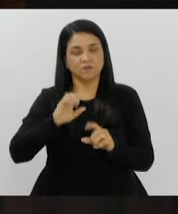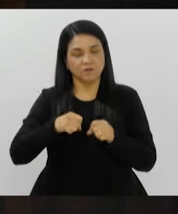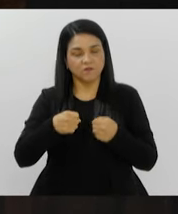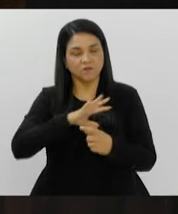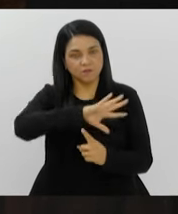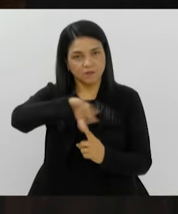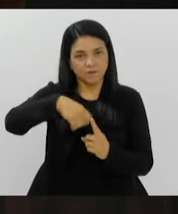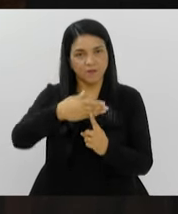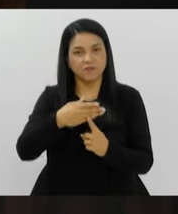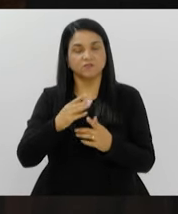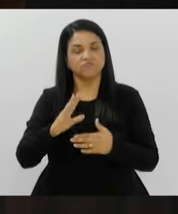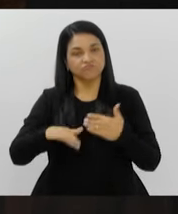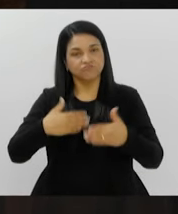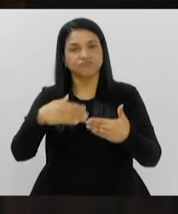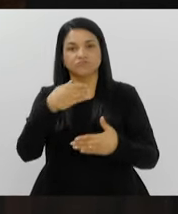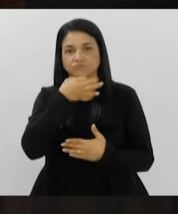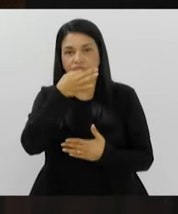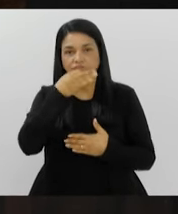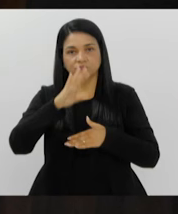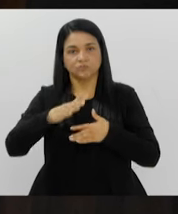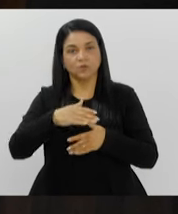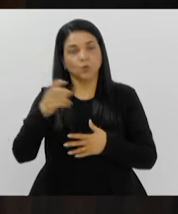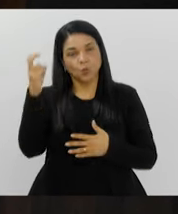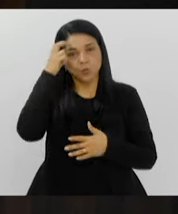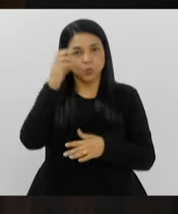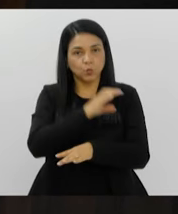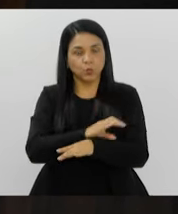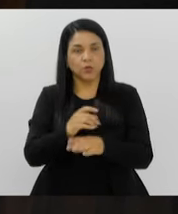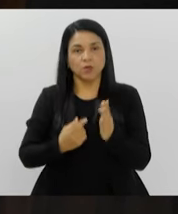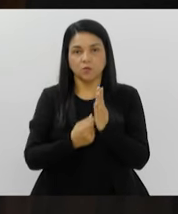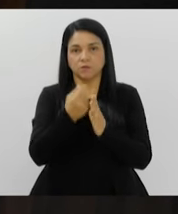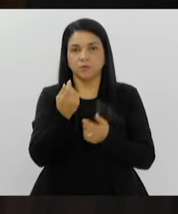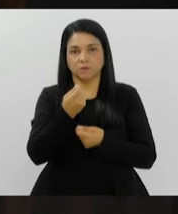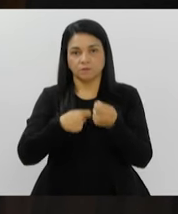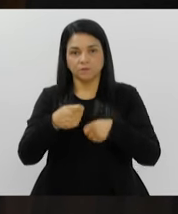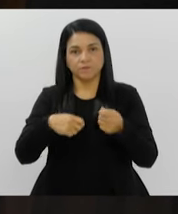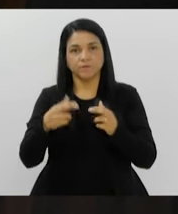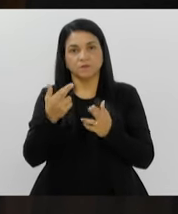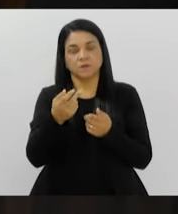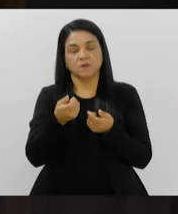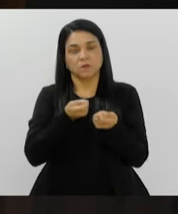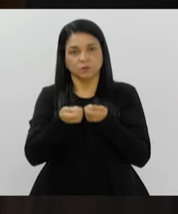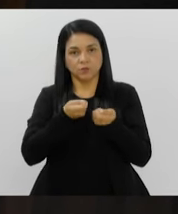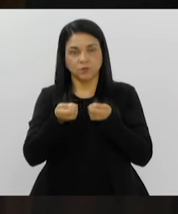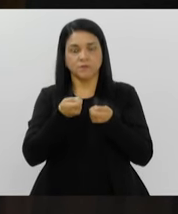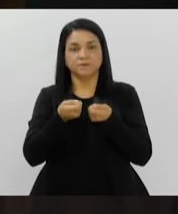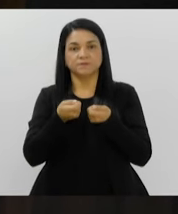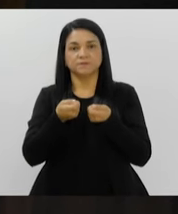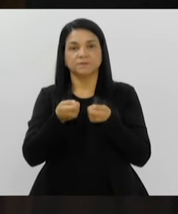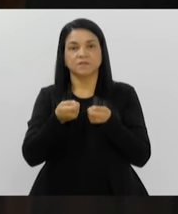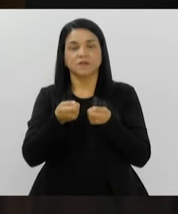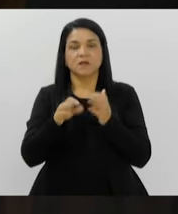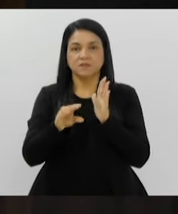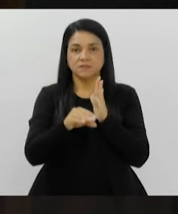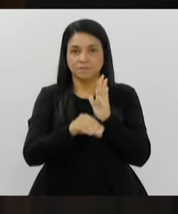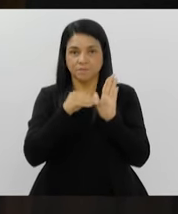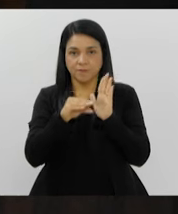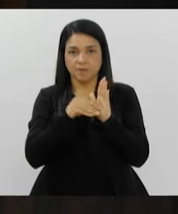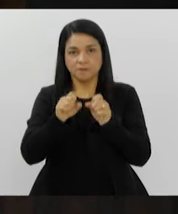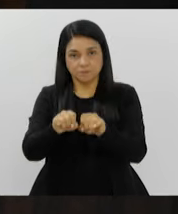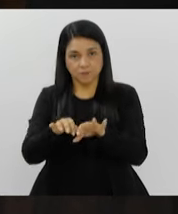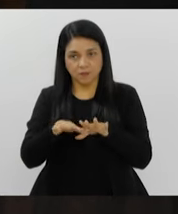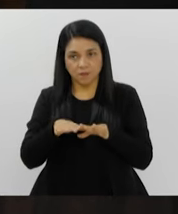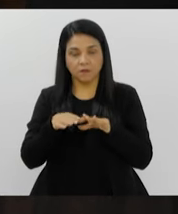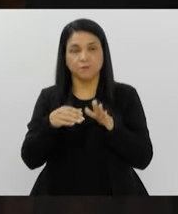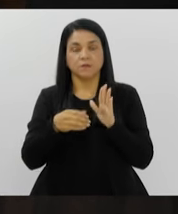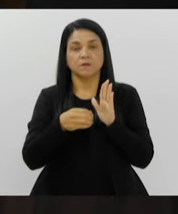Assuntos Municipais de Desenvolvimento Regional, Cultura e de Orçamento, Finanças, Fiscalização Financeira e Controle, as emendas de plenário.